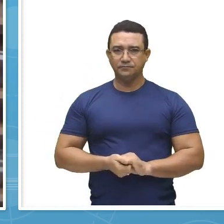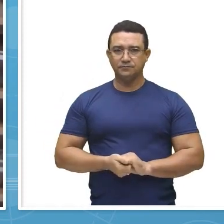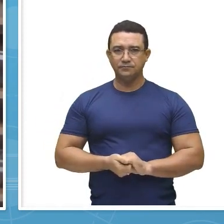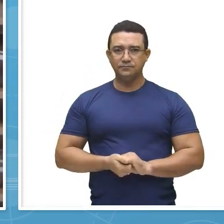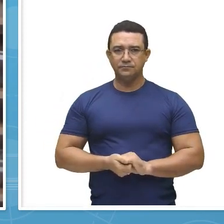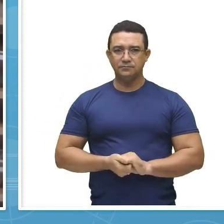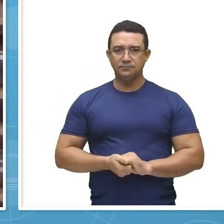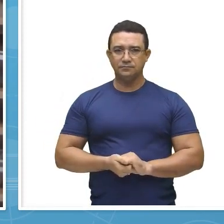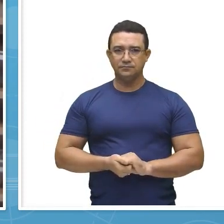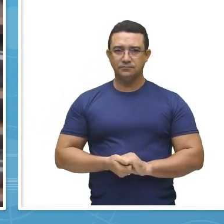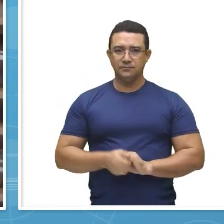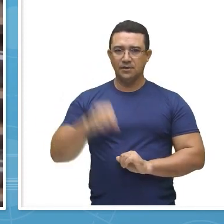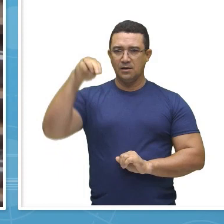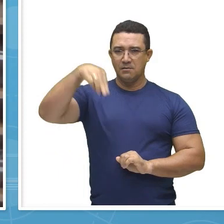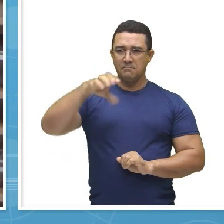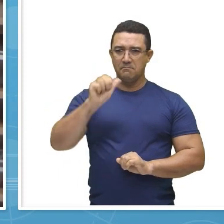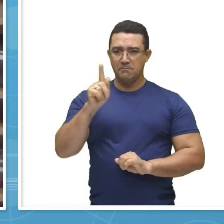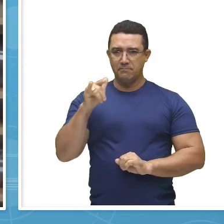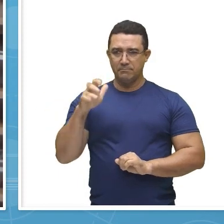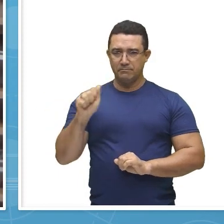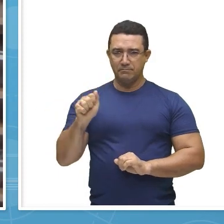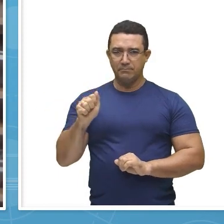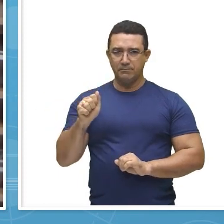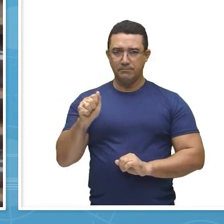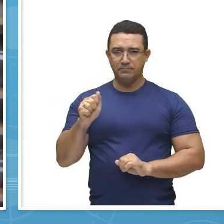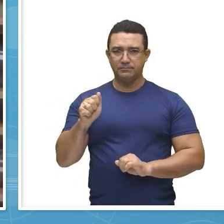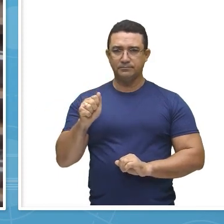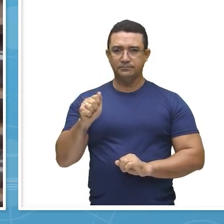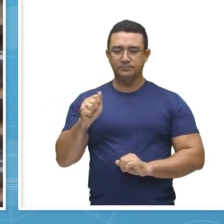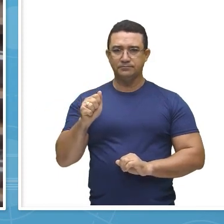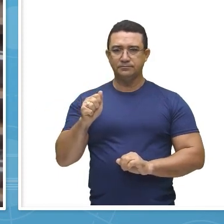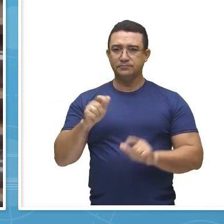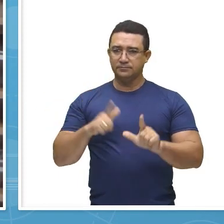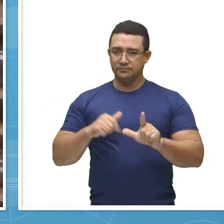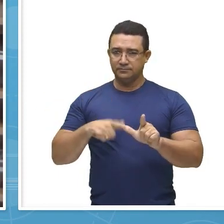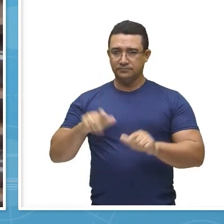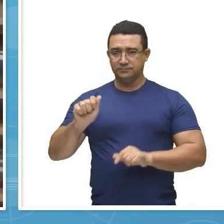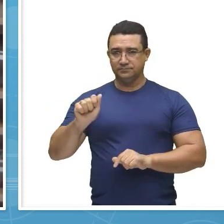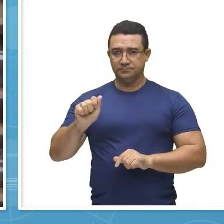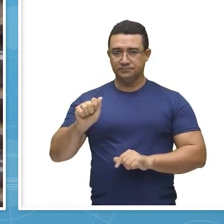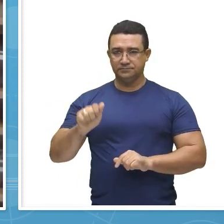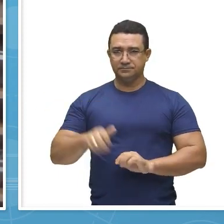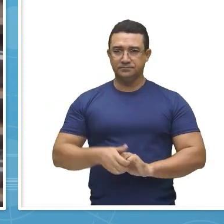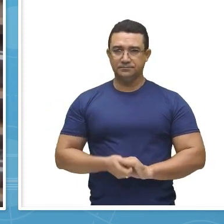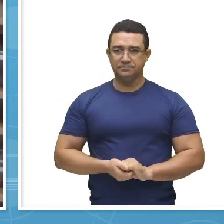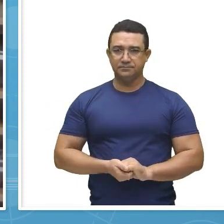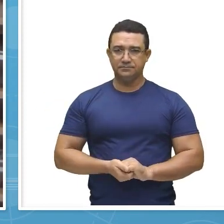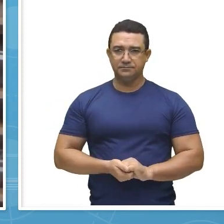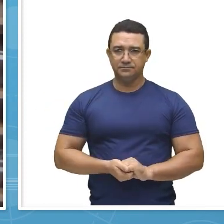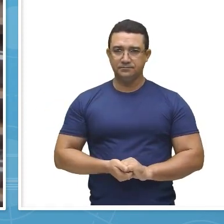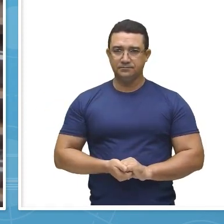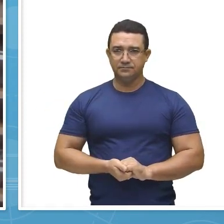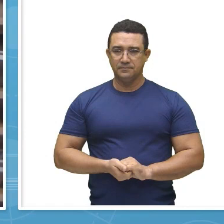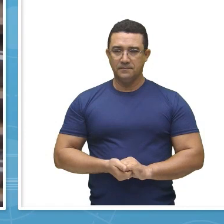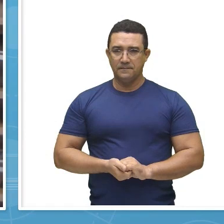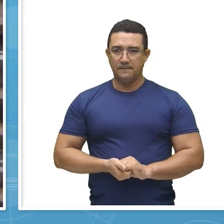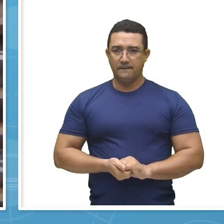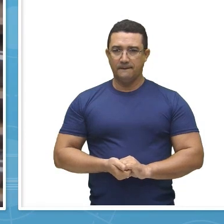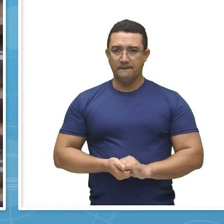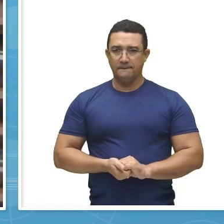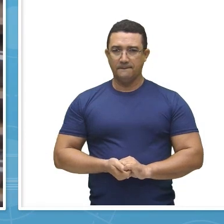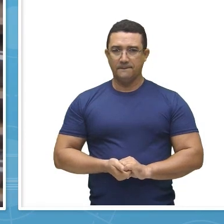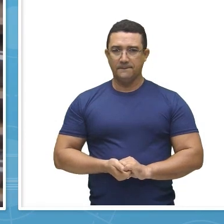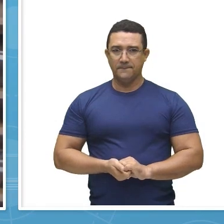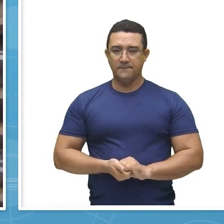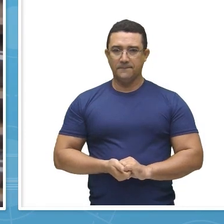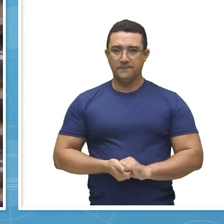Samuel, lembrando aí da correção, letra A. Temos aí a Maria Eduarda do Djalma da Cunha Batista, aqui no